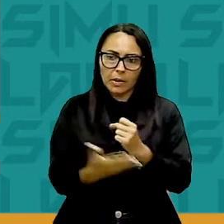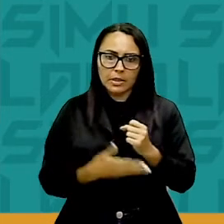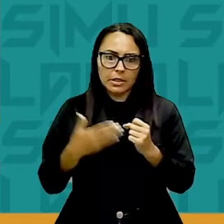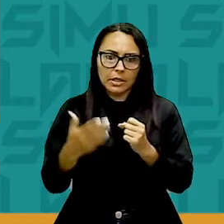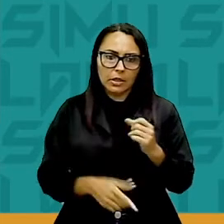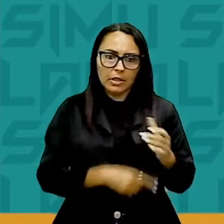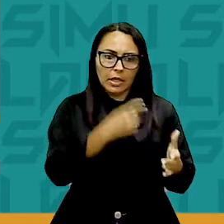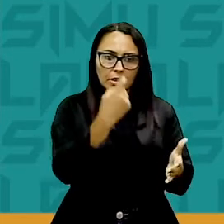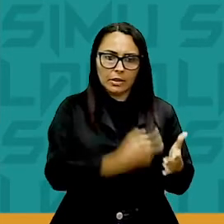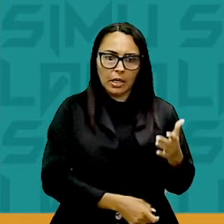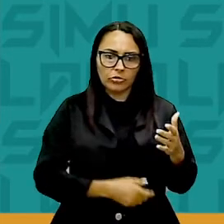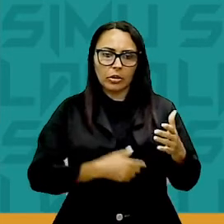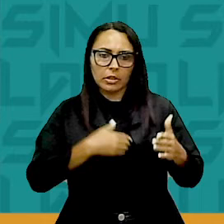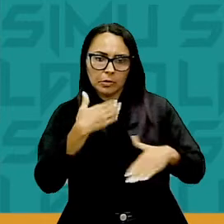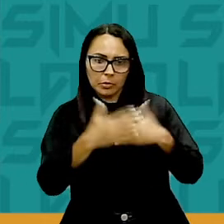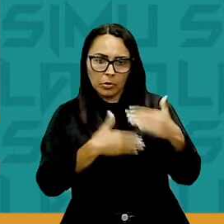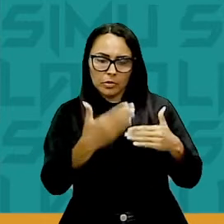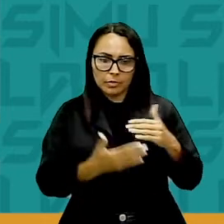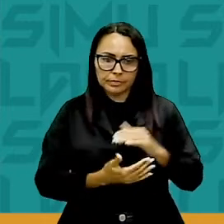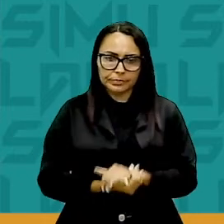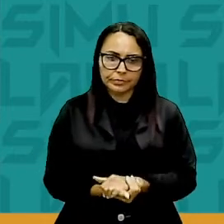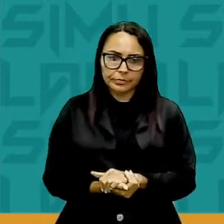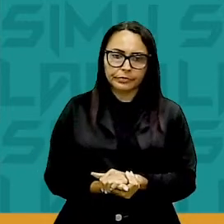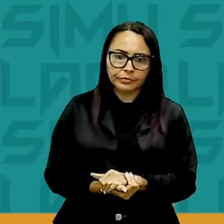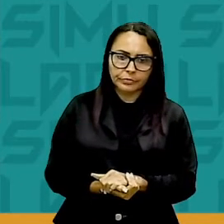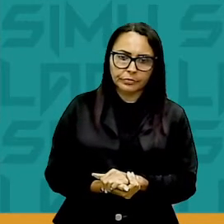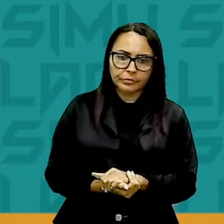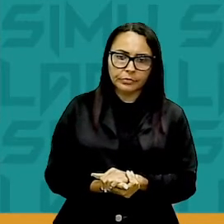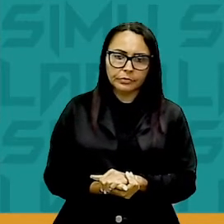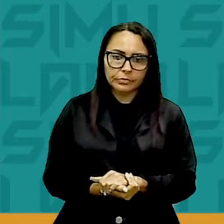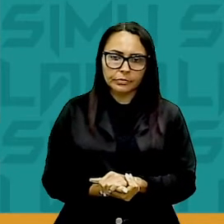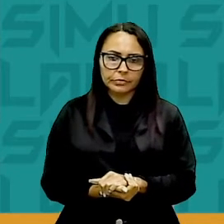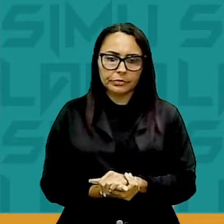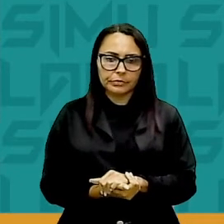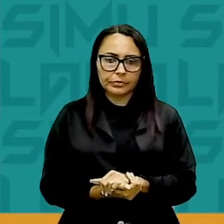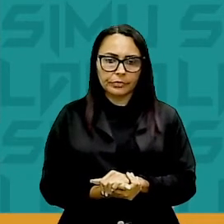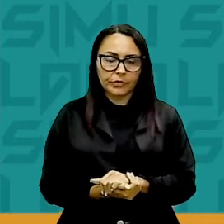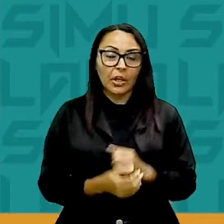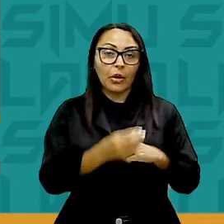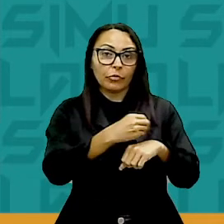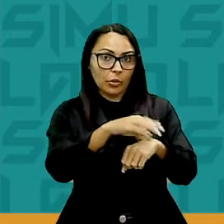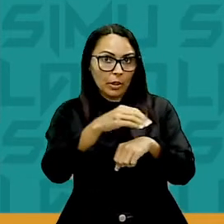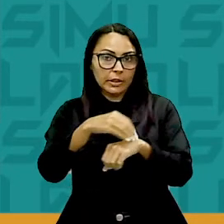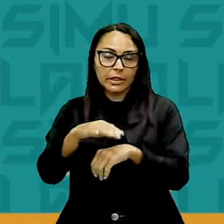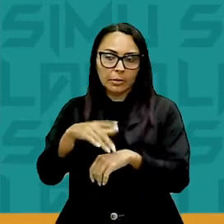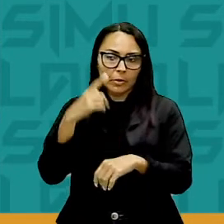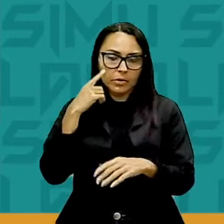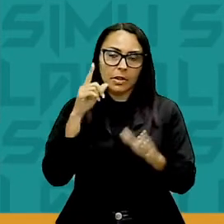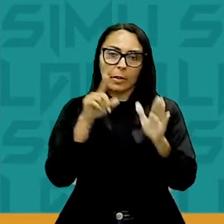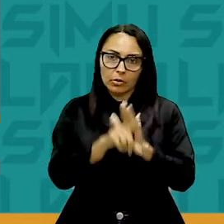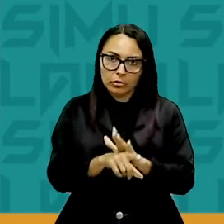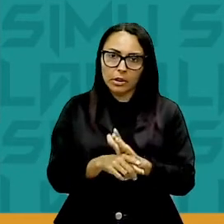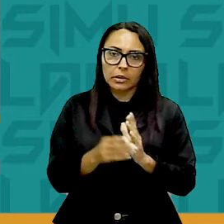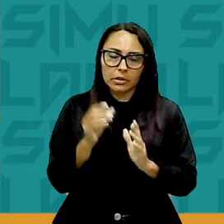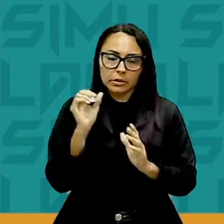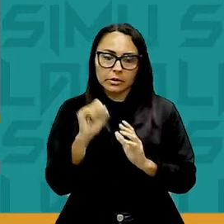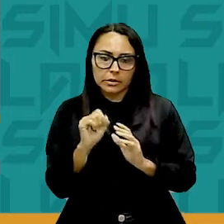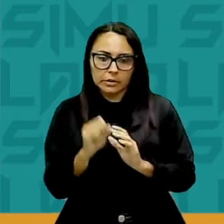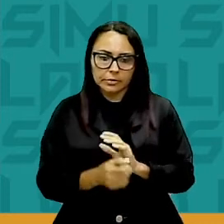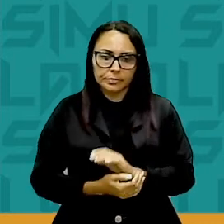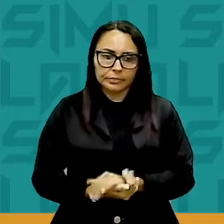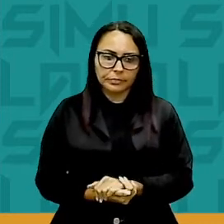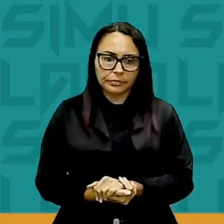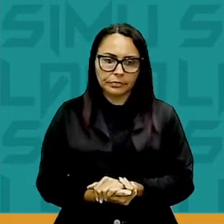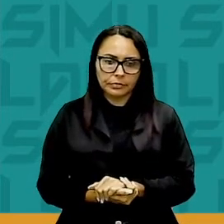suas taxas de reprodução. Certo? Aí fica aí uma dica aí para você perguntar mais ou menos o que isso aí com